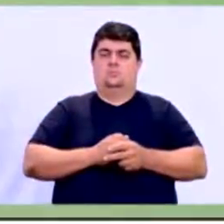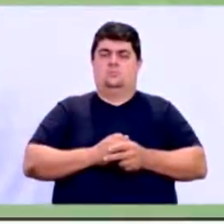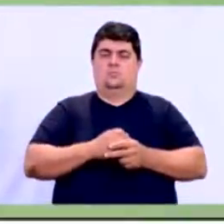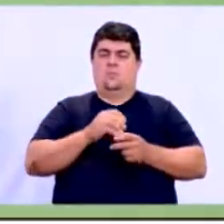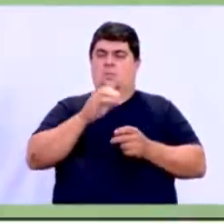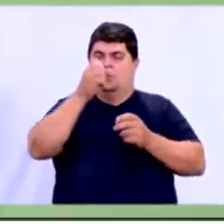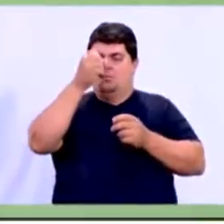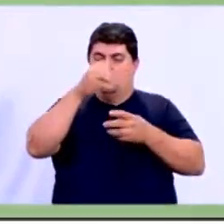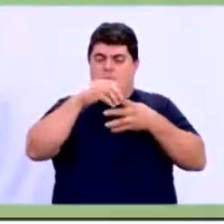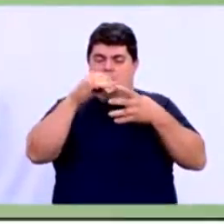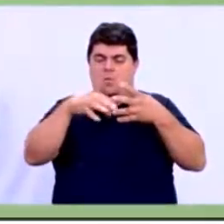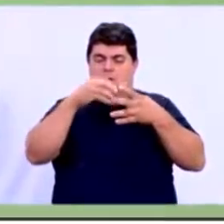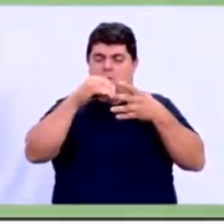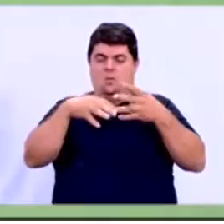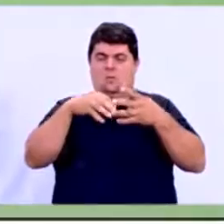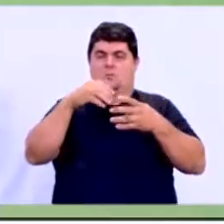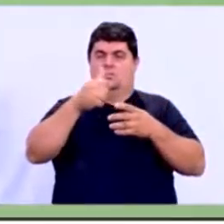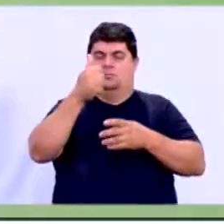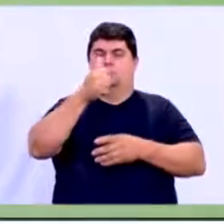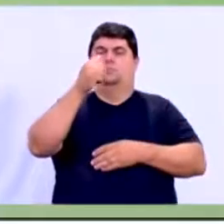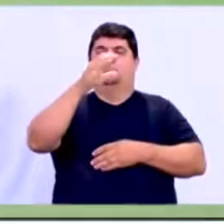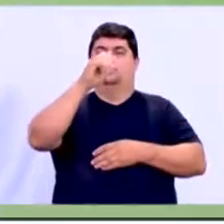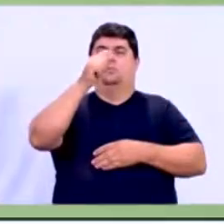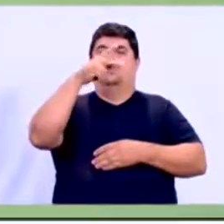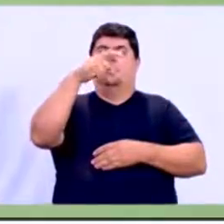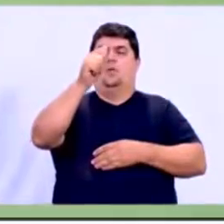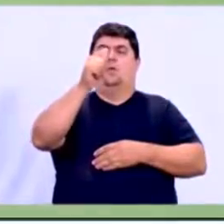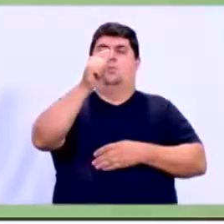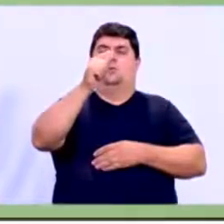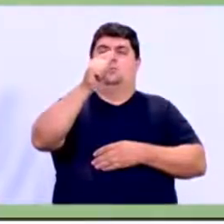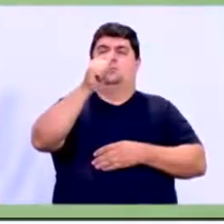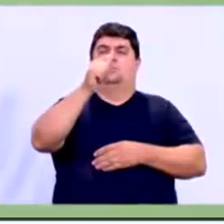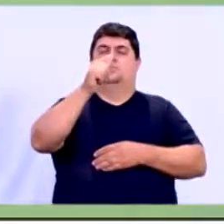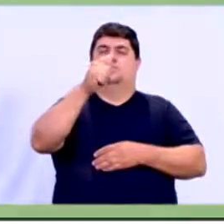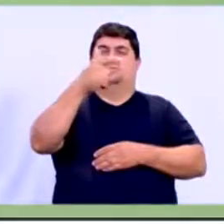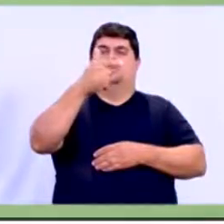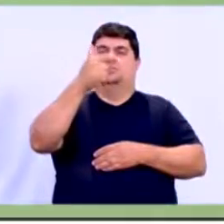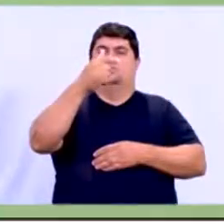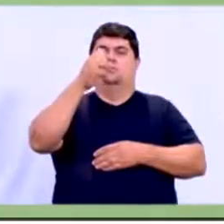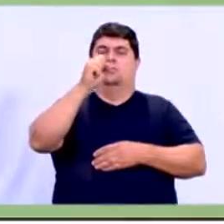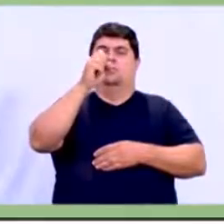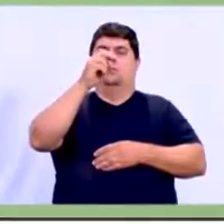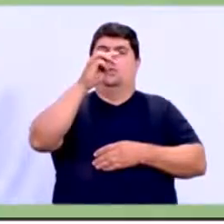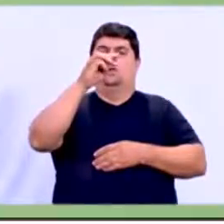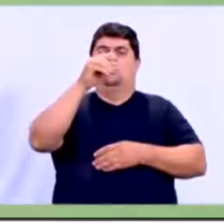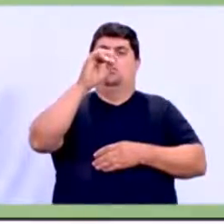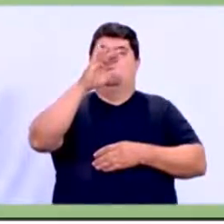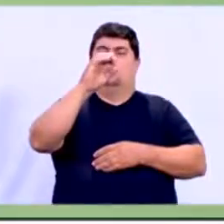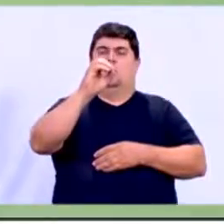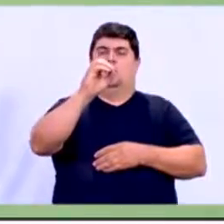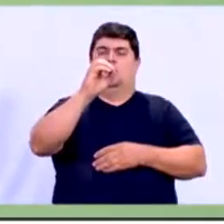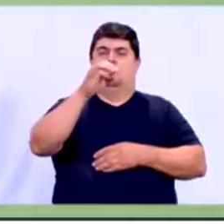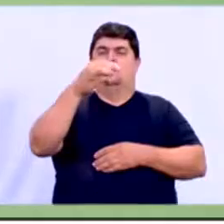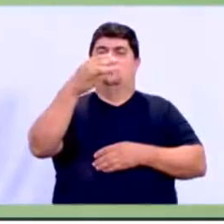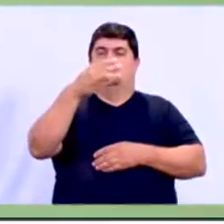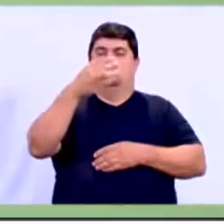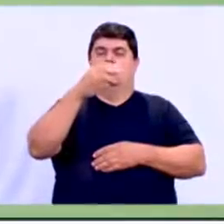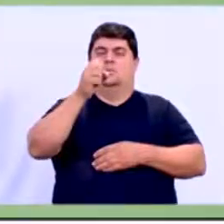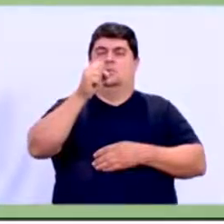a gente detalha, tá bom? Primeiro, a capa. Segundo, o sumário. Terceiro, o